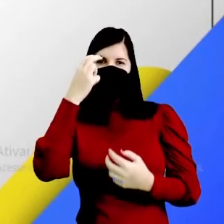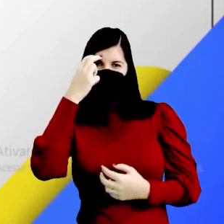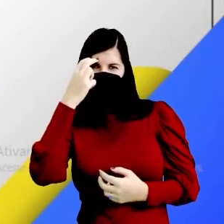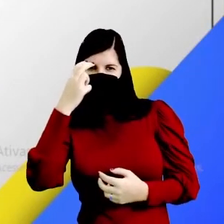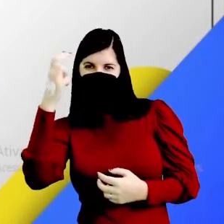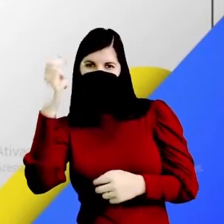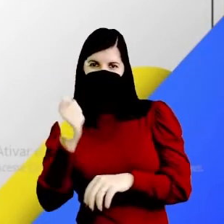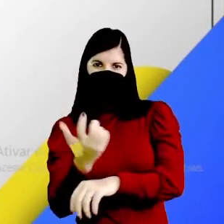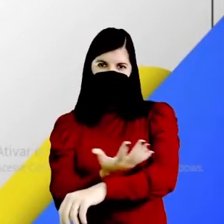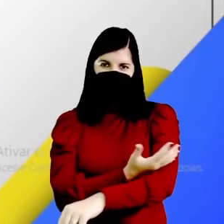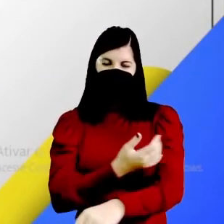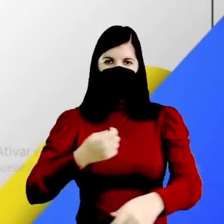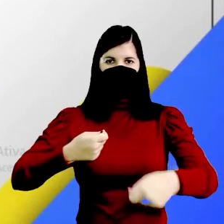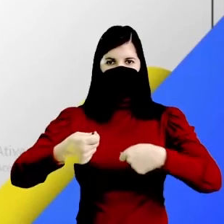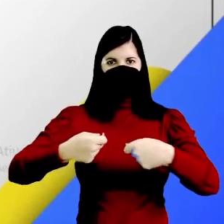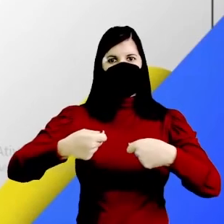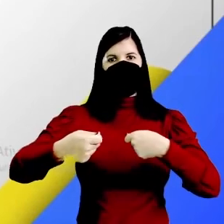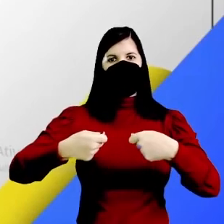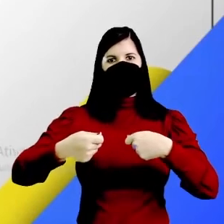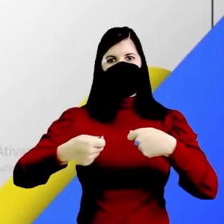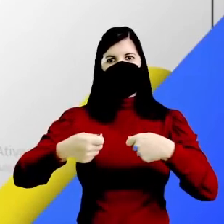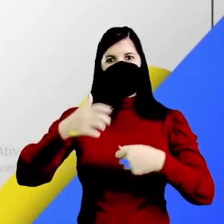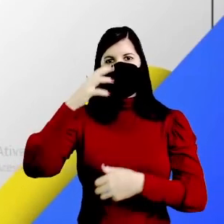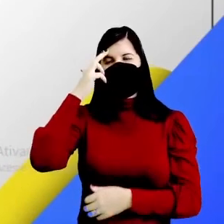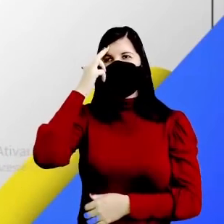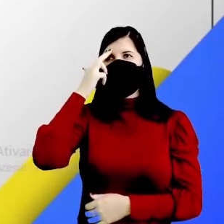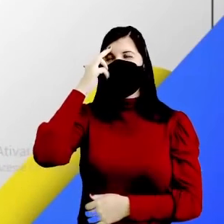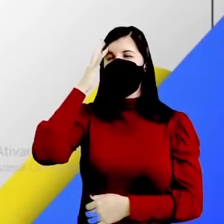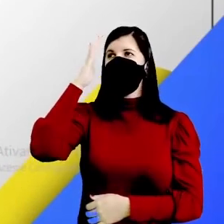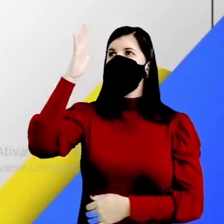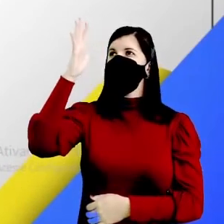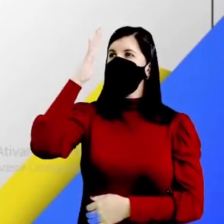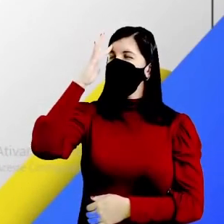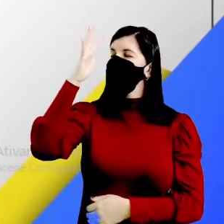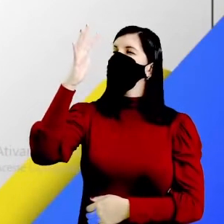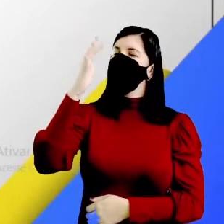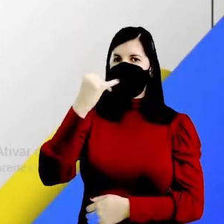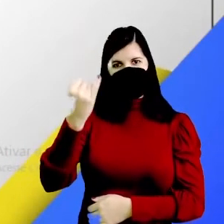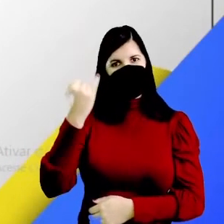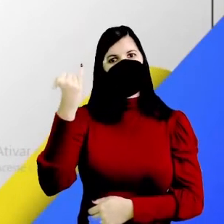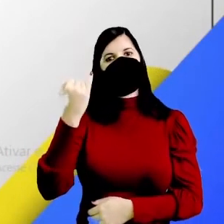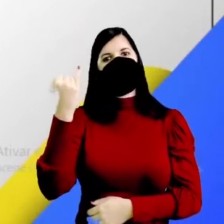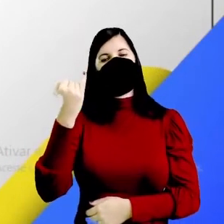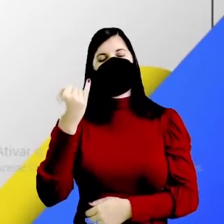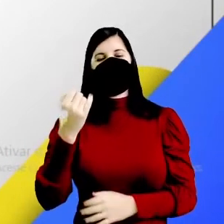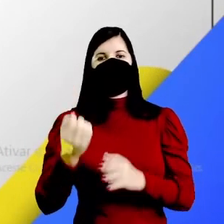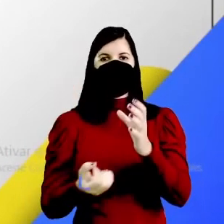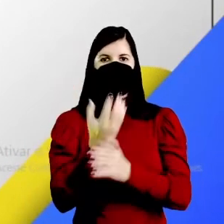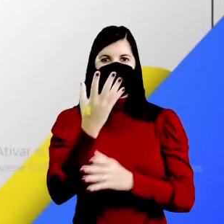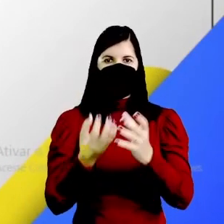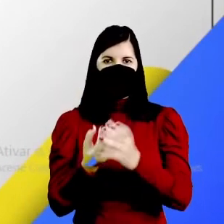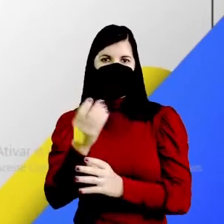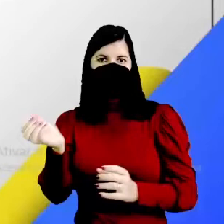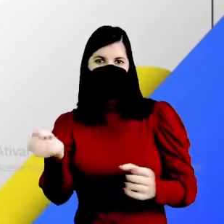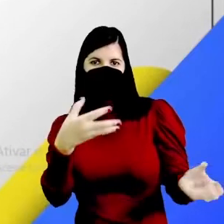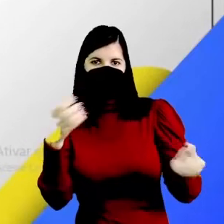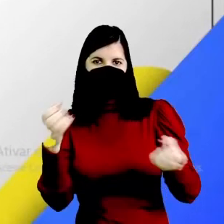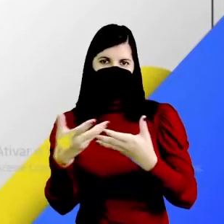emocional, o autocontrole, sabe? Aquela meditação, a gente fica zen, isso é muito importante. Criatividade,